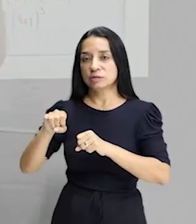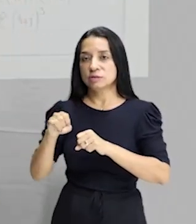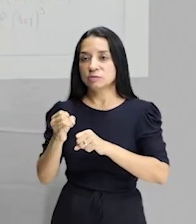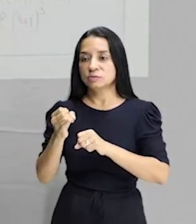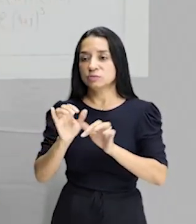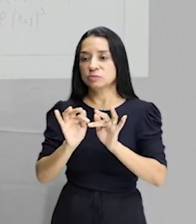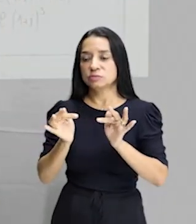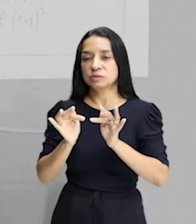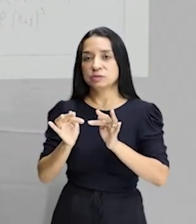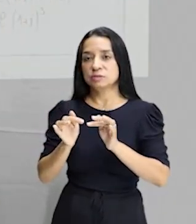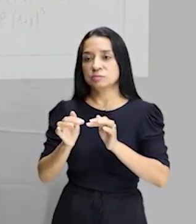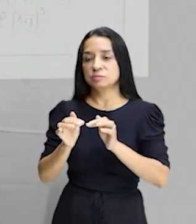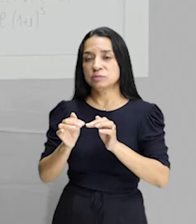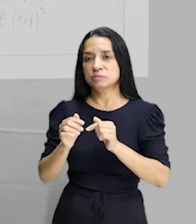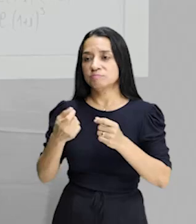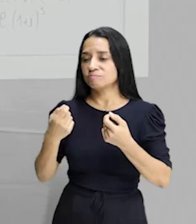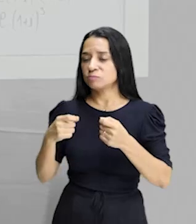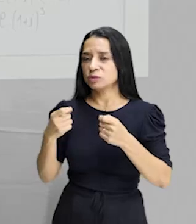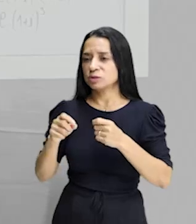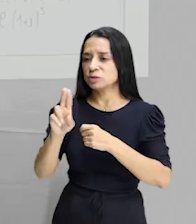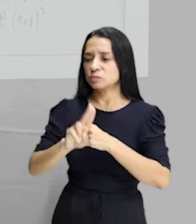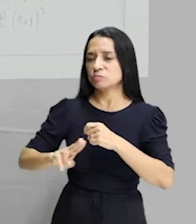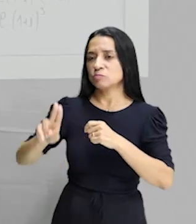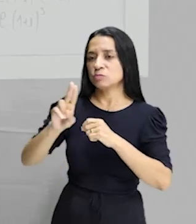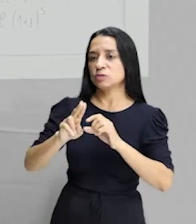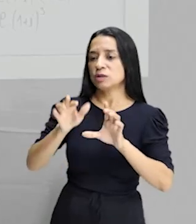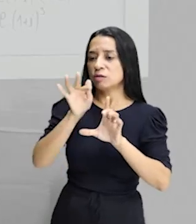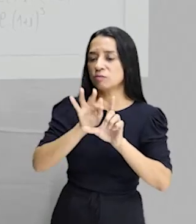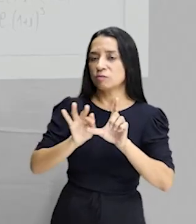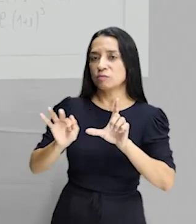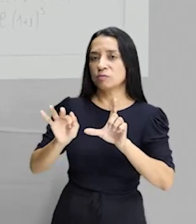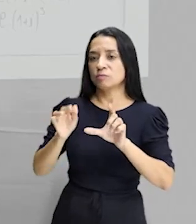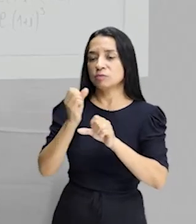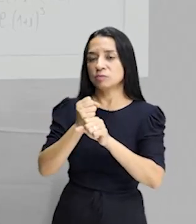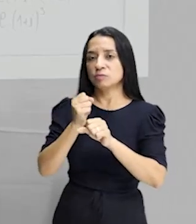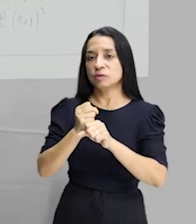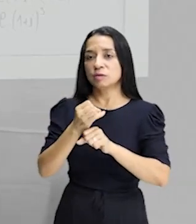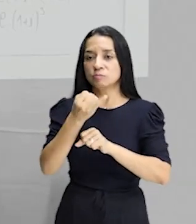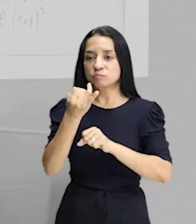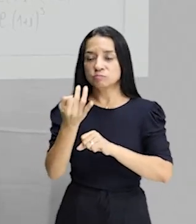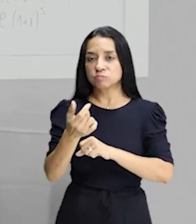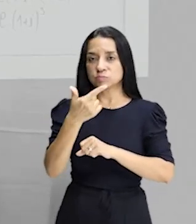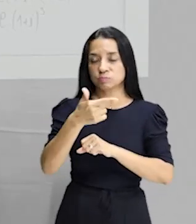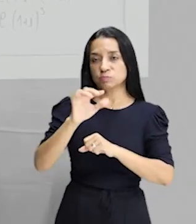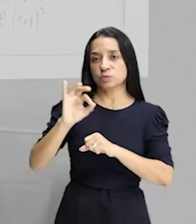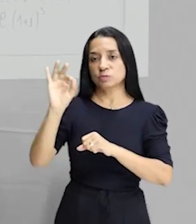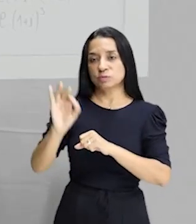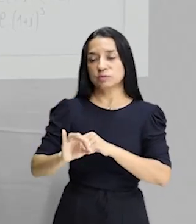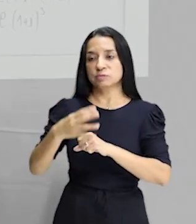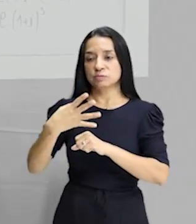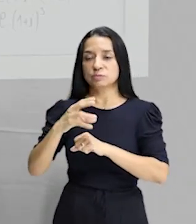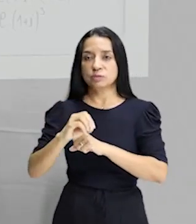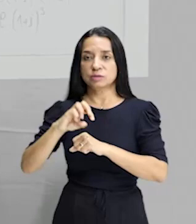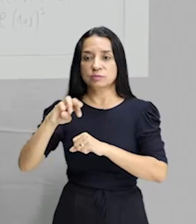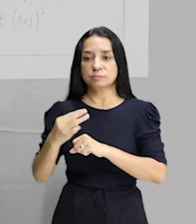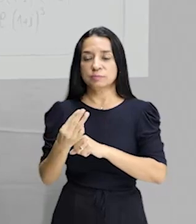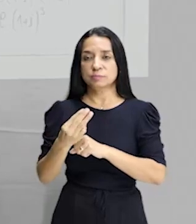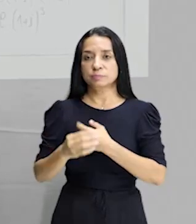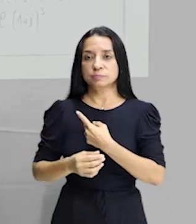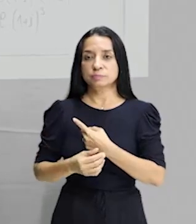que que eu posso fazer vou calcular quanto esse 2% de 40 mil